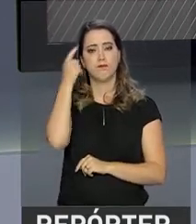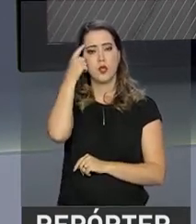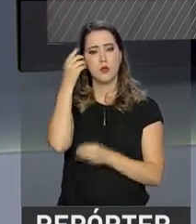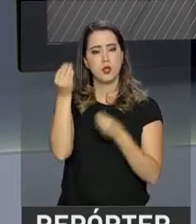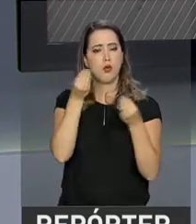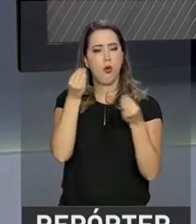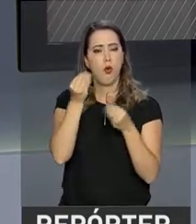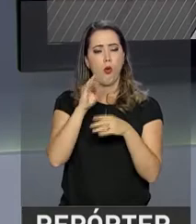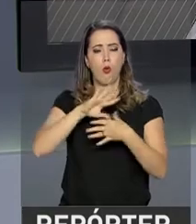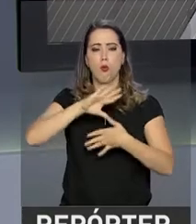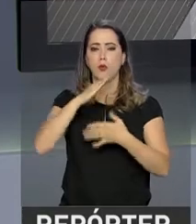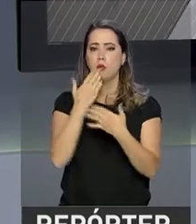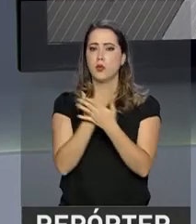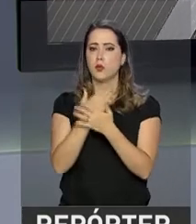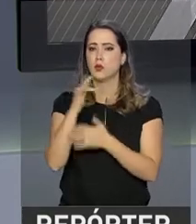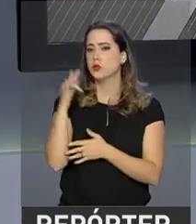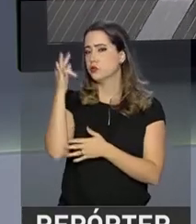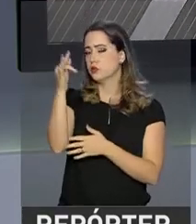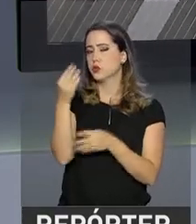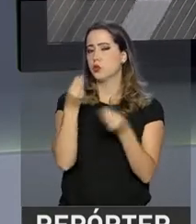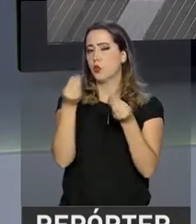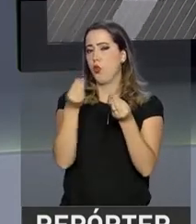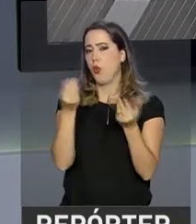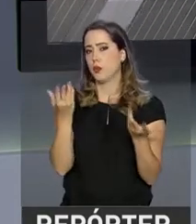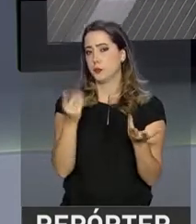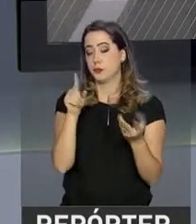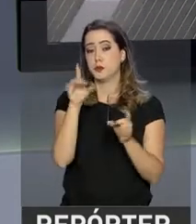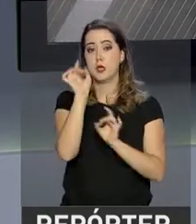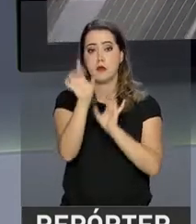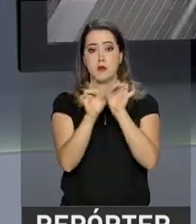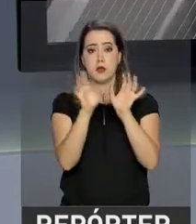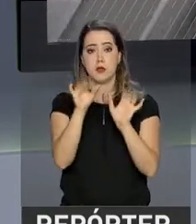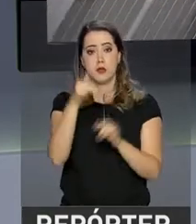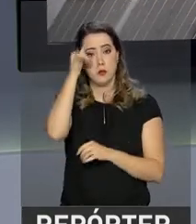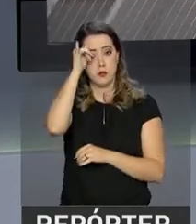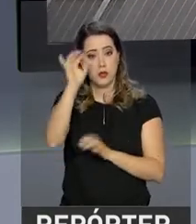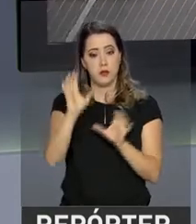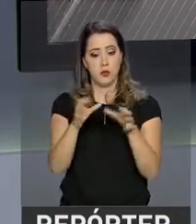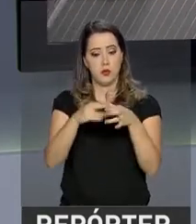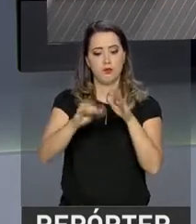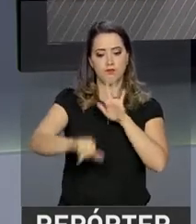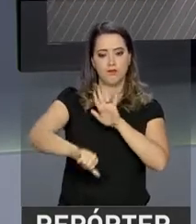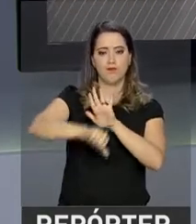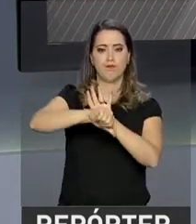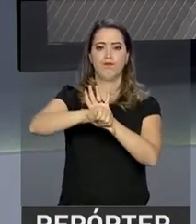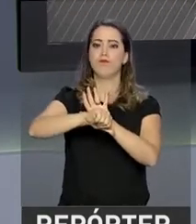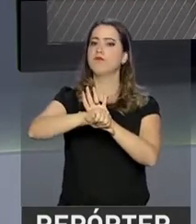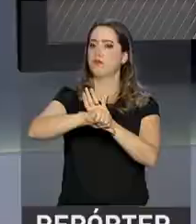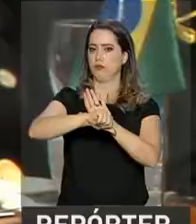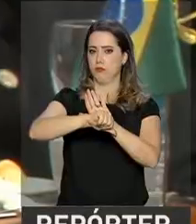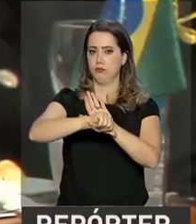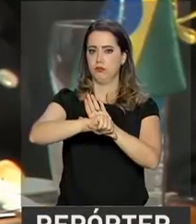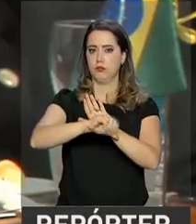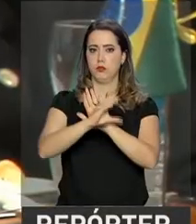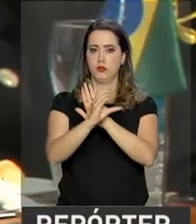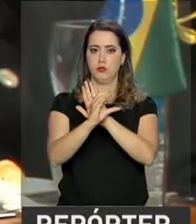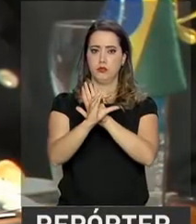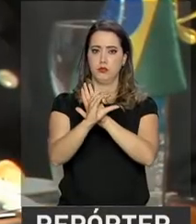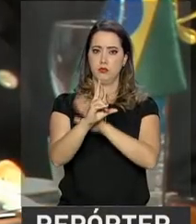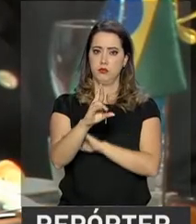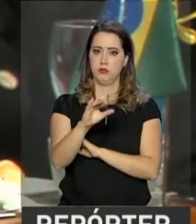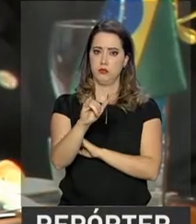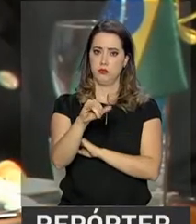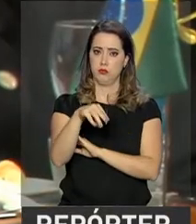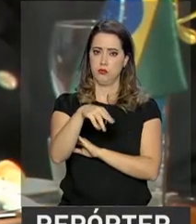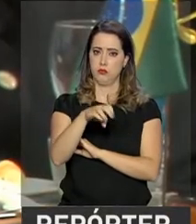refletir sobre o futuro do mercosul especialmente em relação ao combate ao crime organizado uma